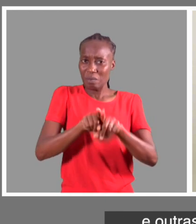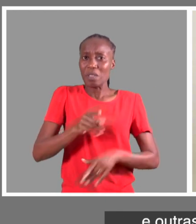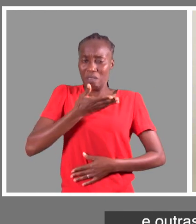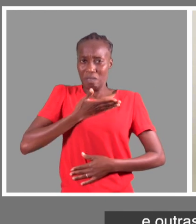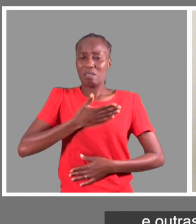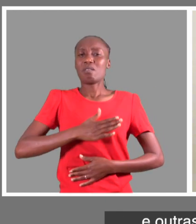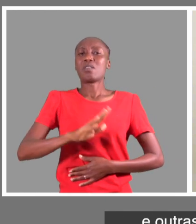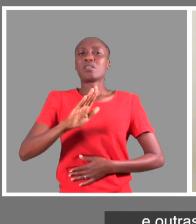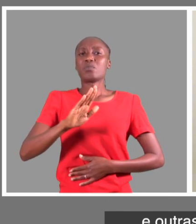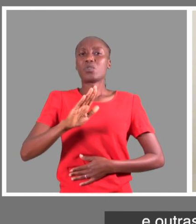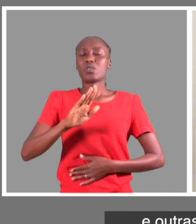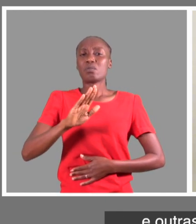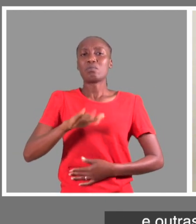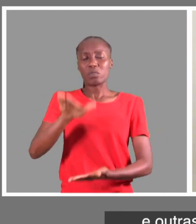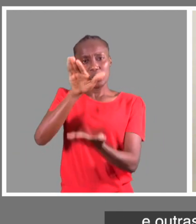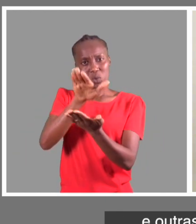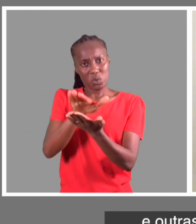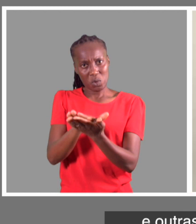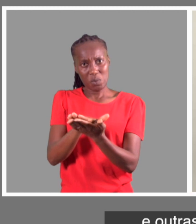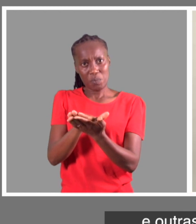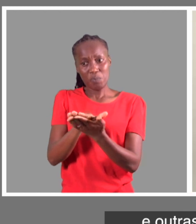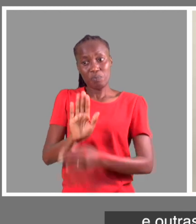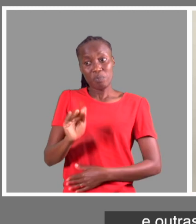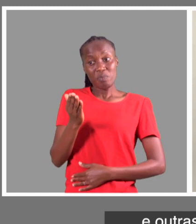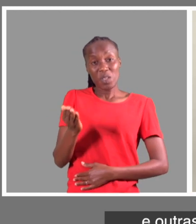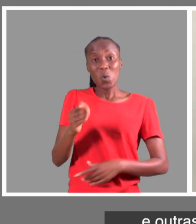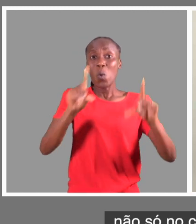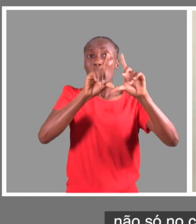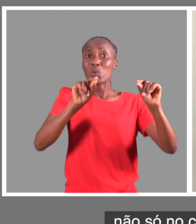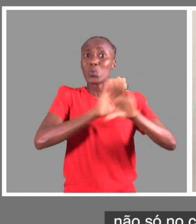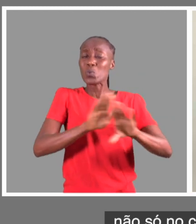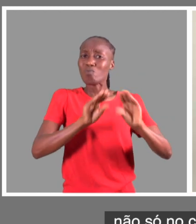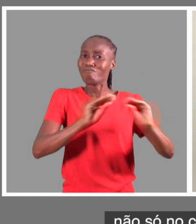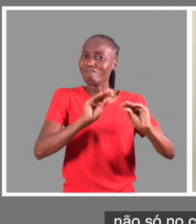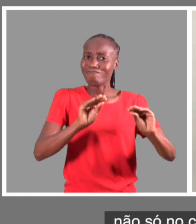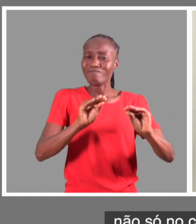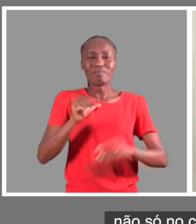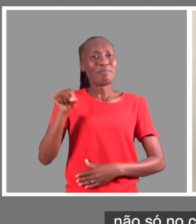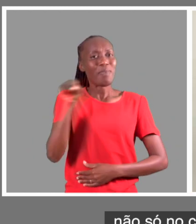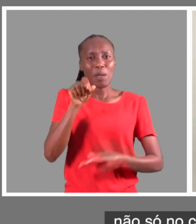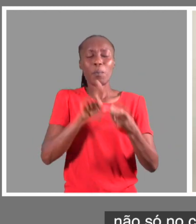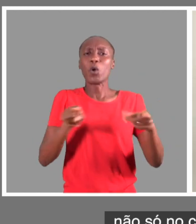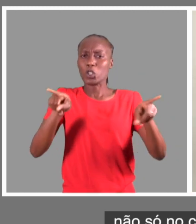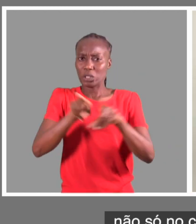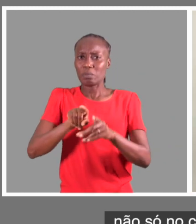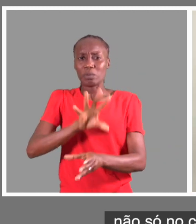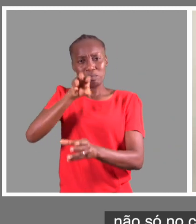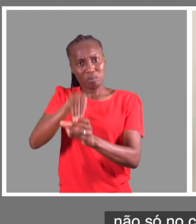curso para poder exatamente prover os serviços, não só no contexto da educação,